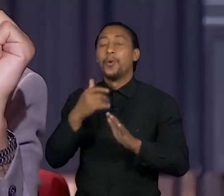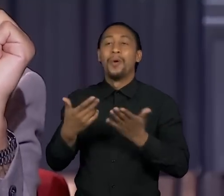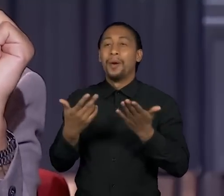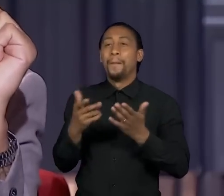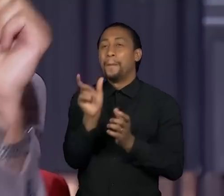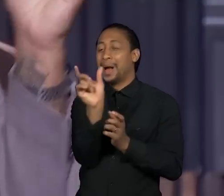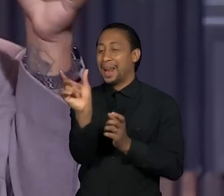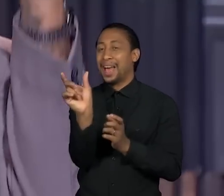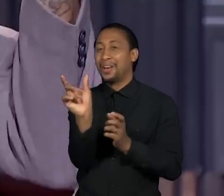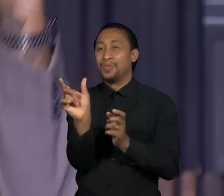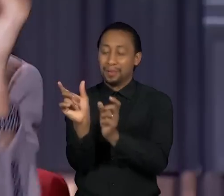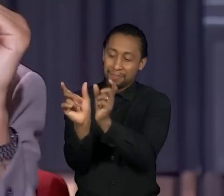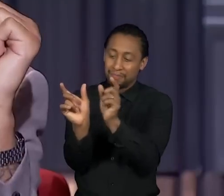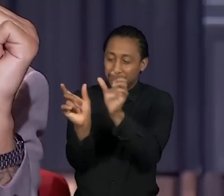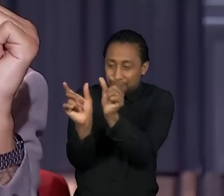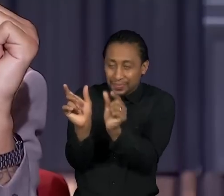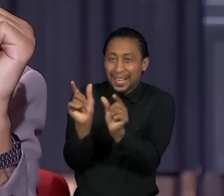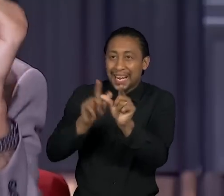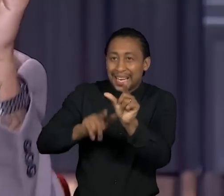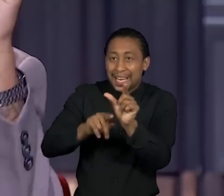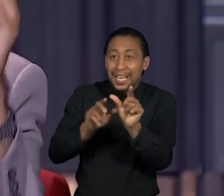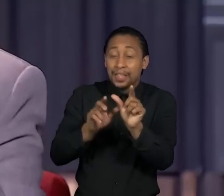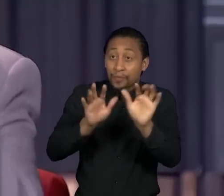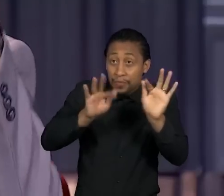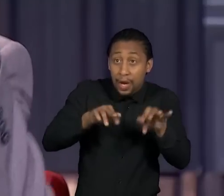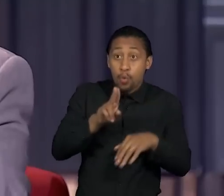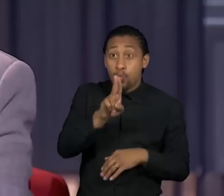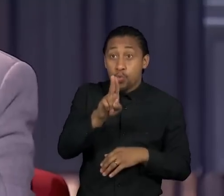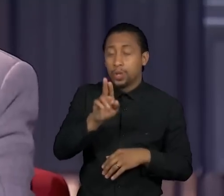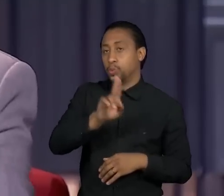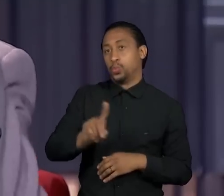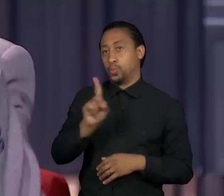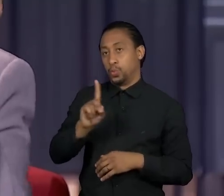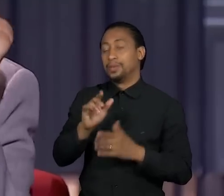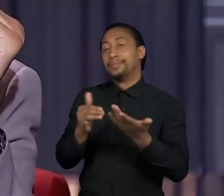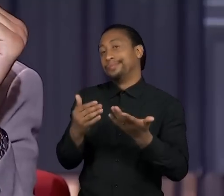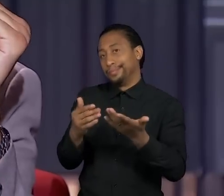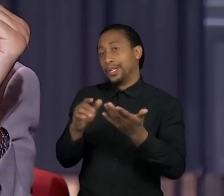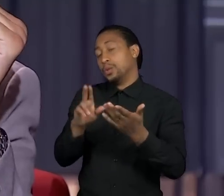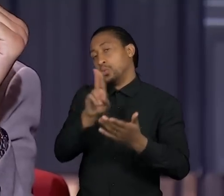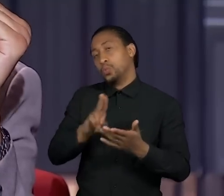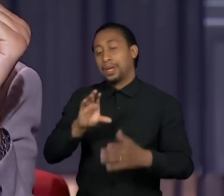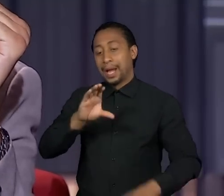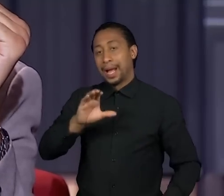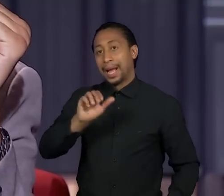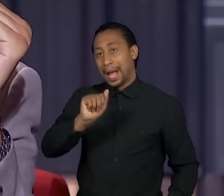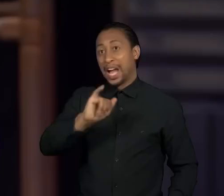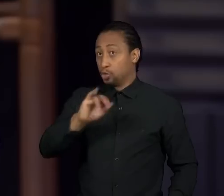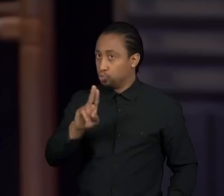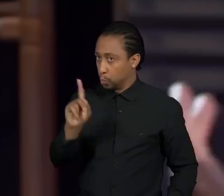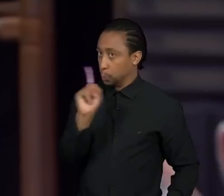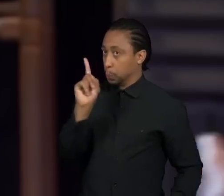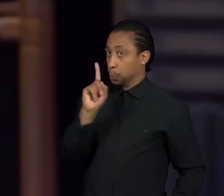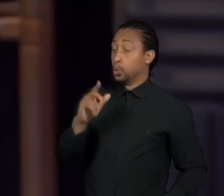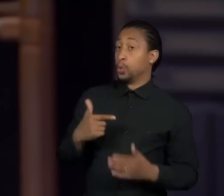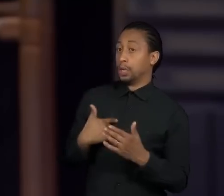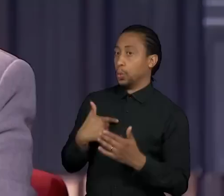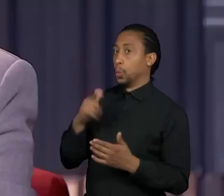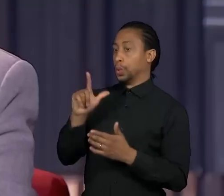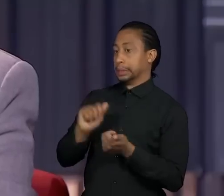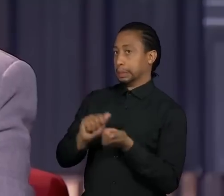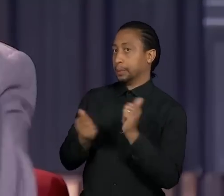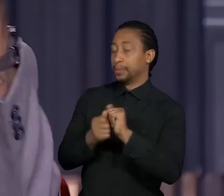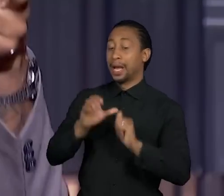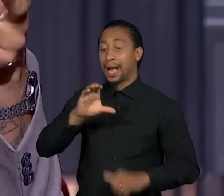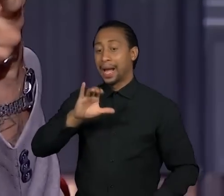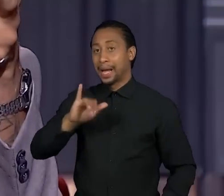em U, porque rima com o orifício. É. E aí não fala caju, fala cajives. E aí, às vezes, tem isso do lá ele.